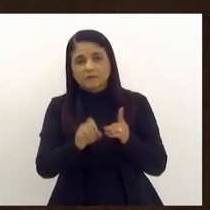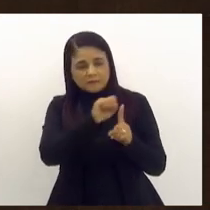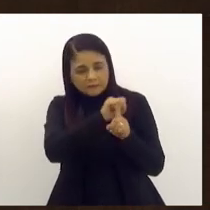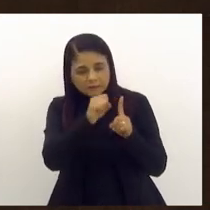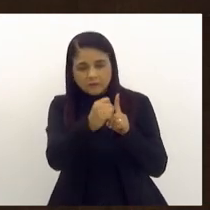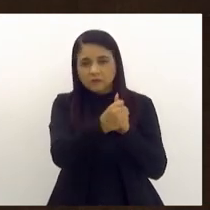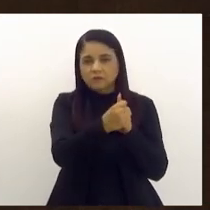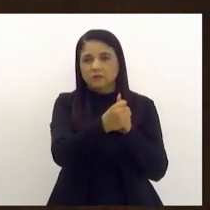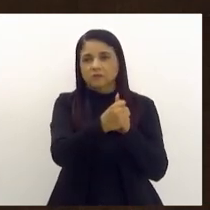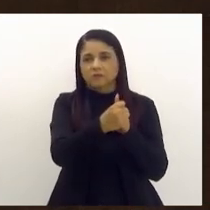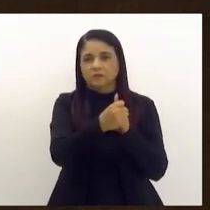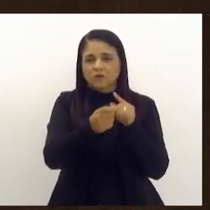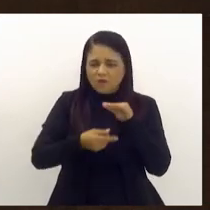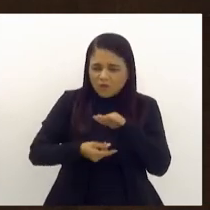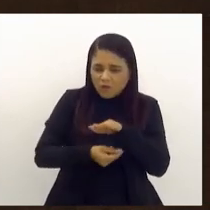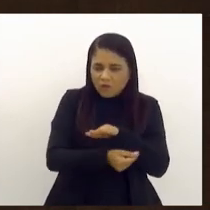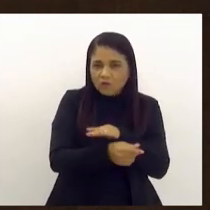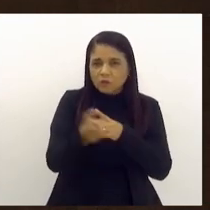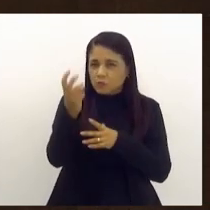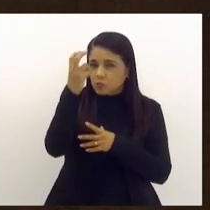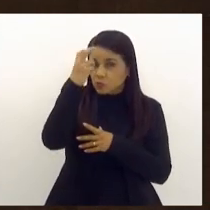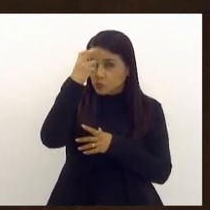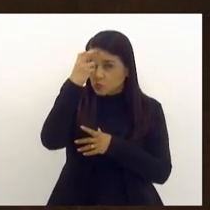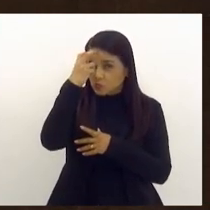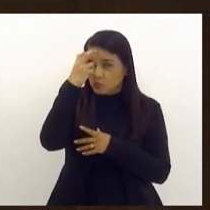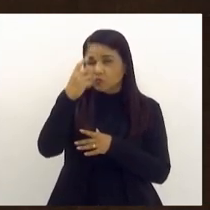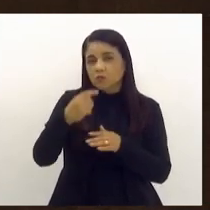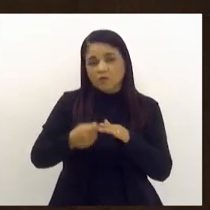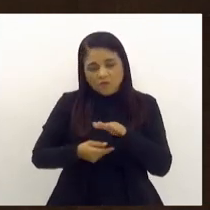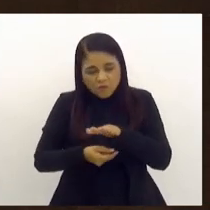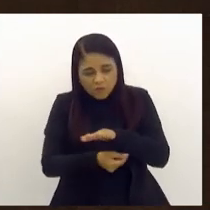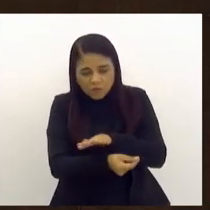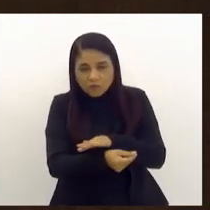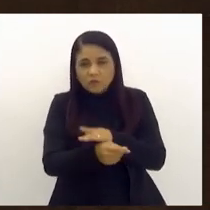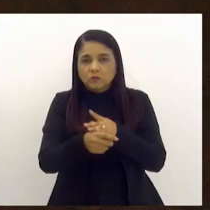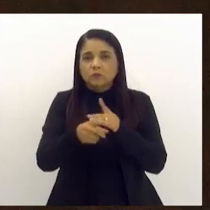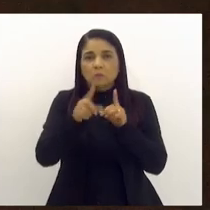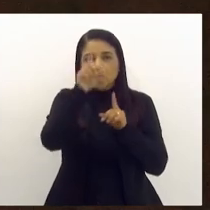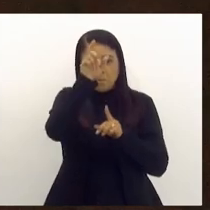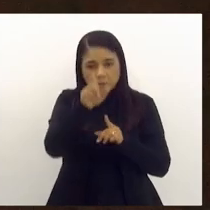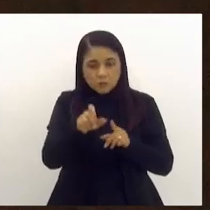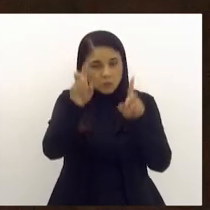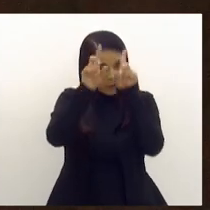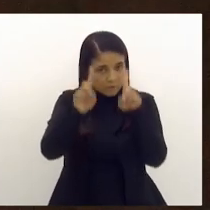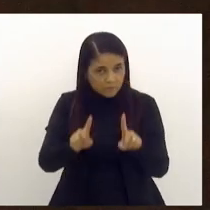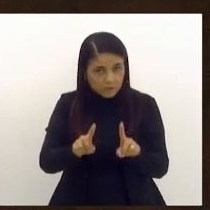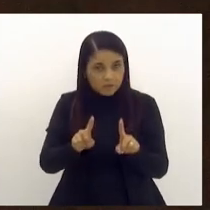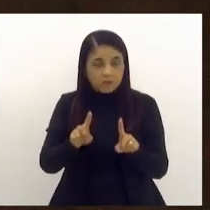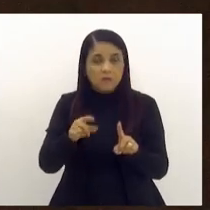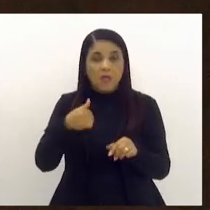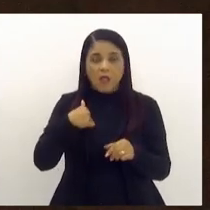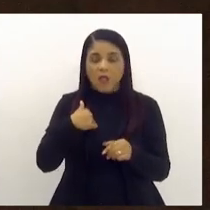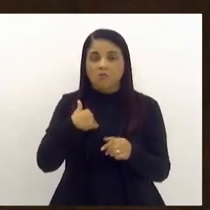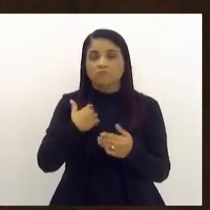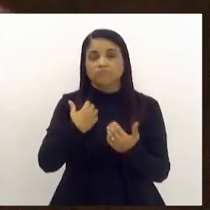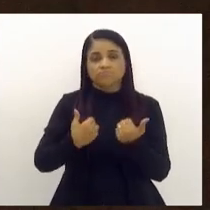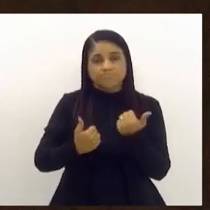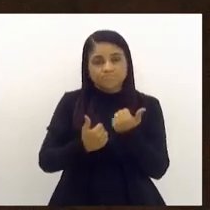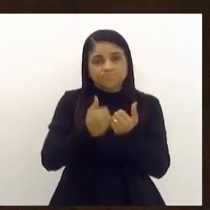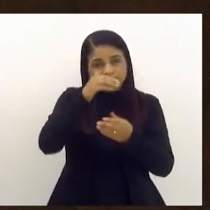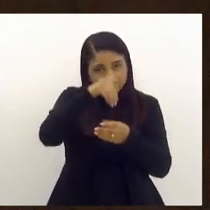Assistência Social, o Fundo da Cultura, o Fundo da Pessoa com Deficiência, eu sou